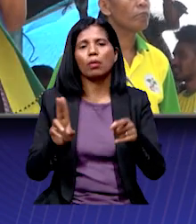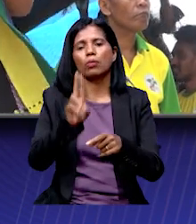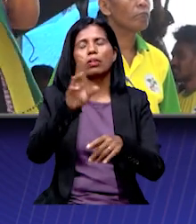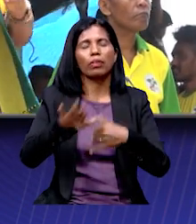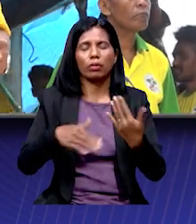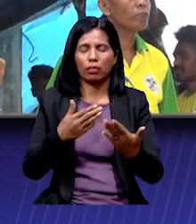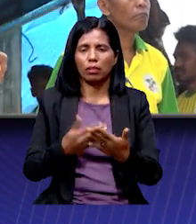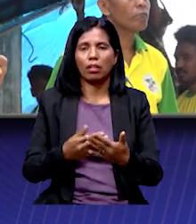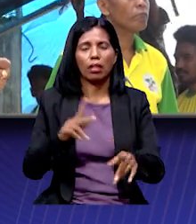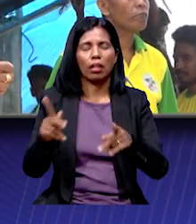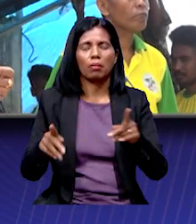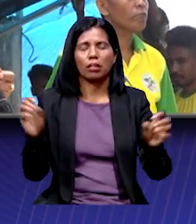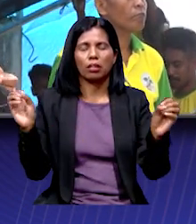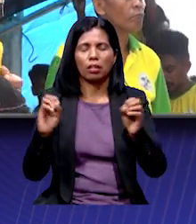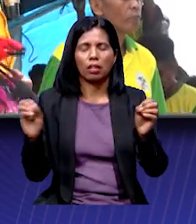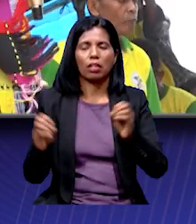Ini desemprego. Triste.